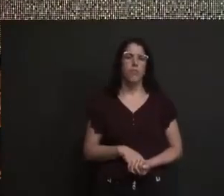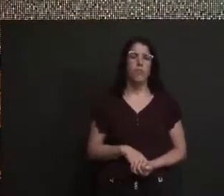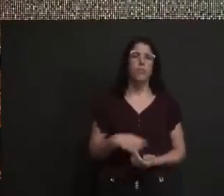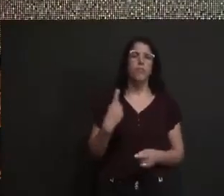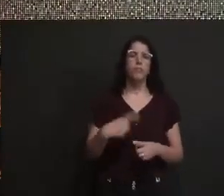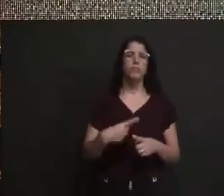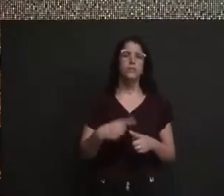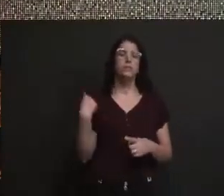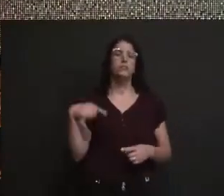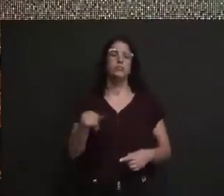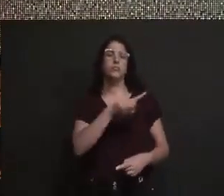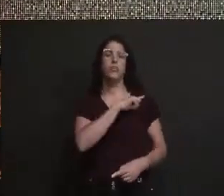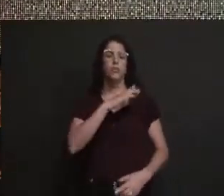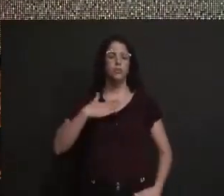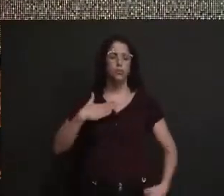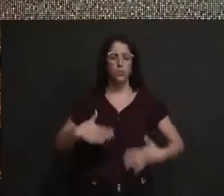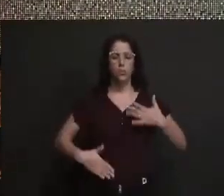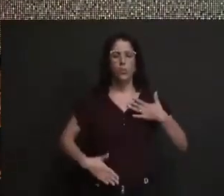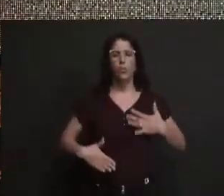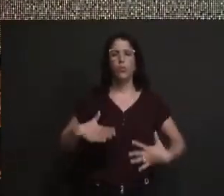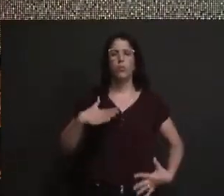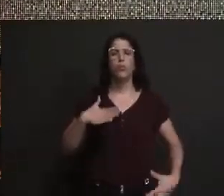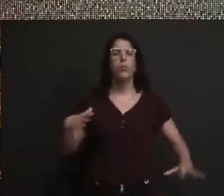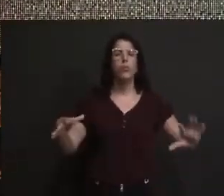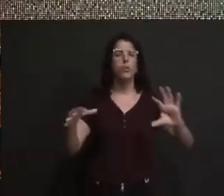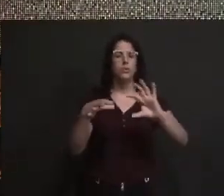parte do teu corpo.